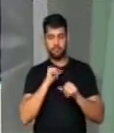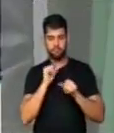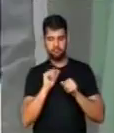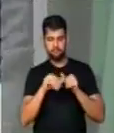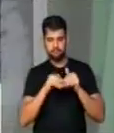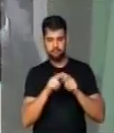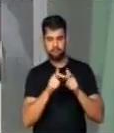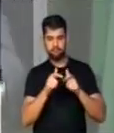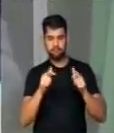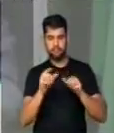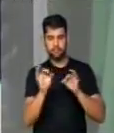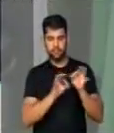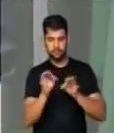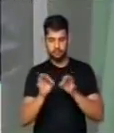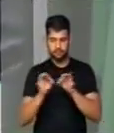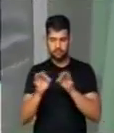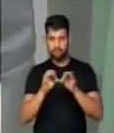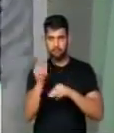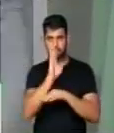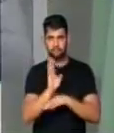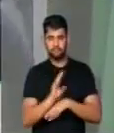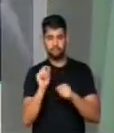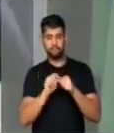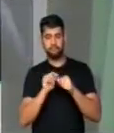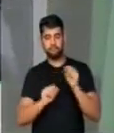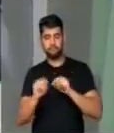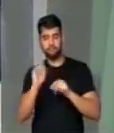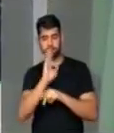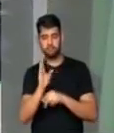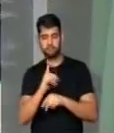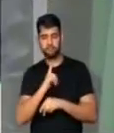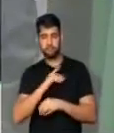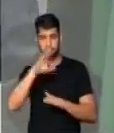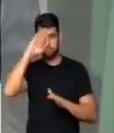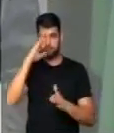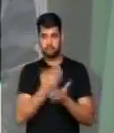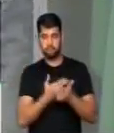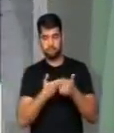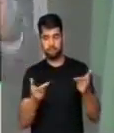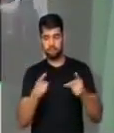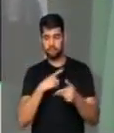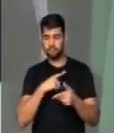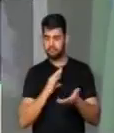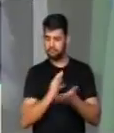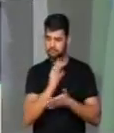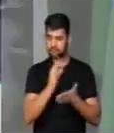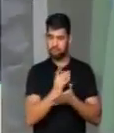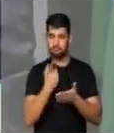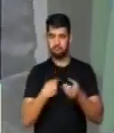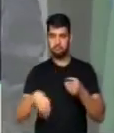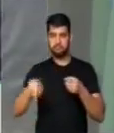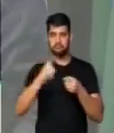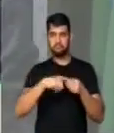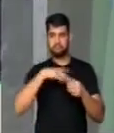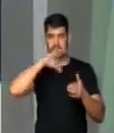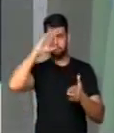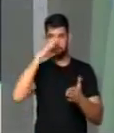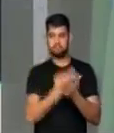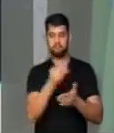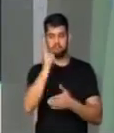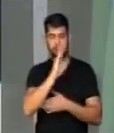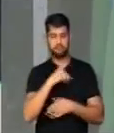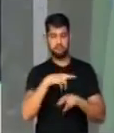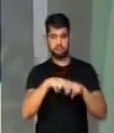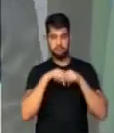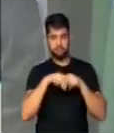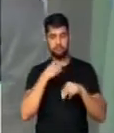o país, reconstruindo o Brasil, fazendo com que o Brasil volte a ter credibilidade, que os investidores voltem a acreditar no nosso país. E é por isso